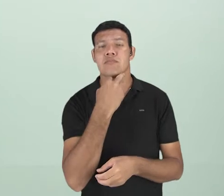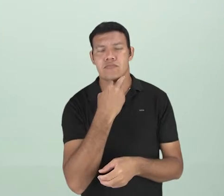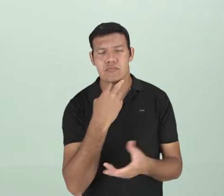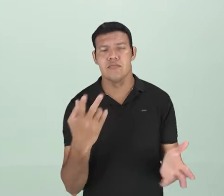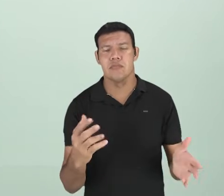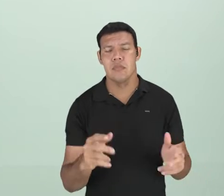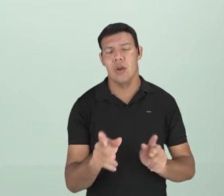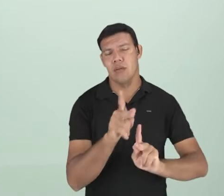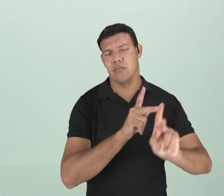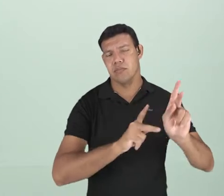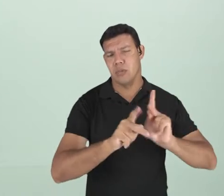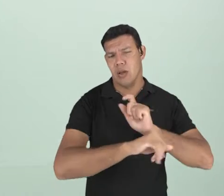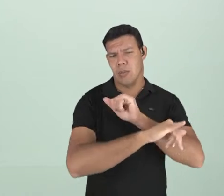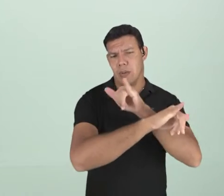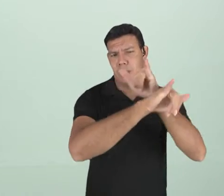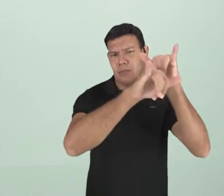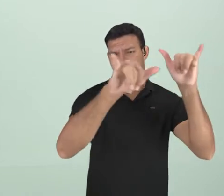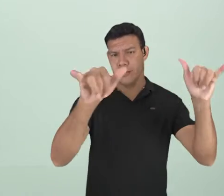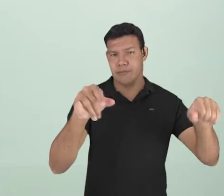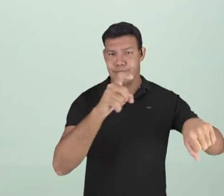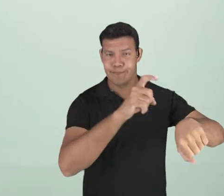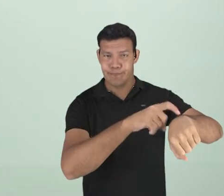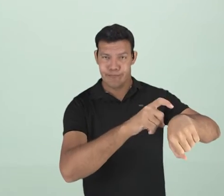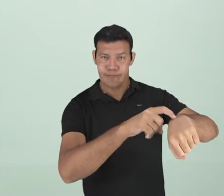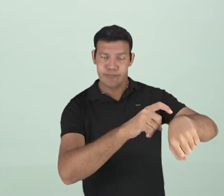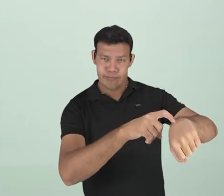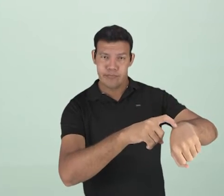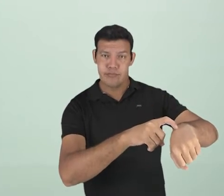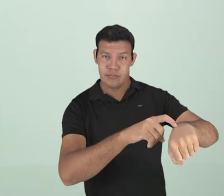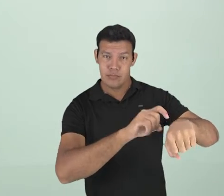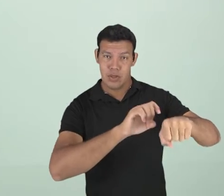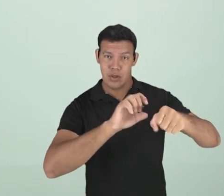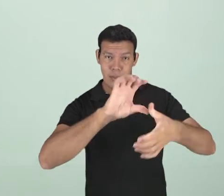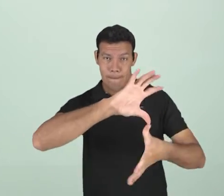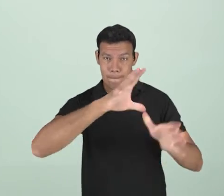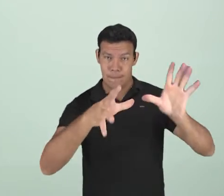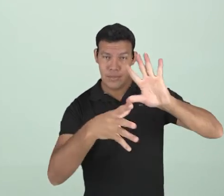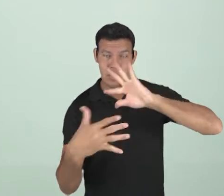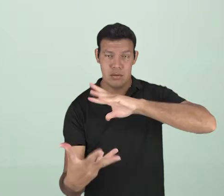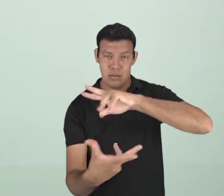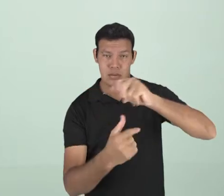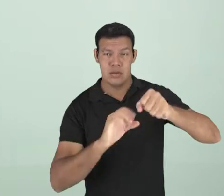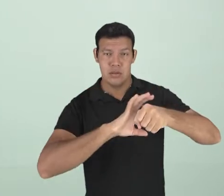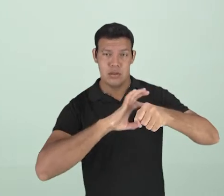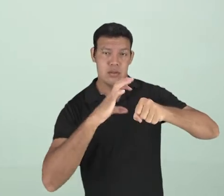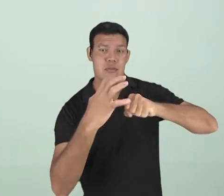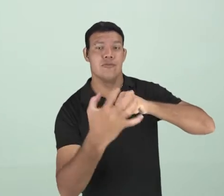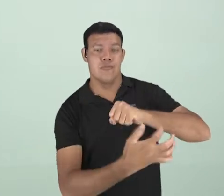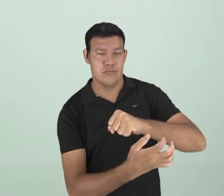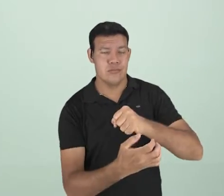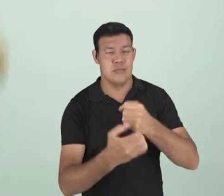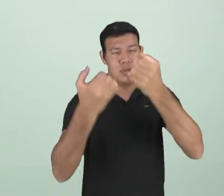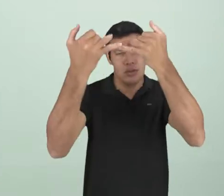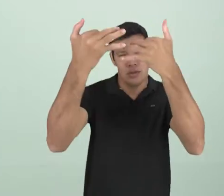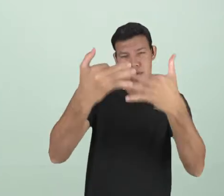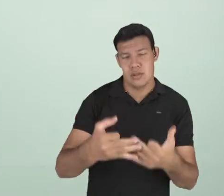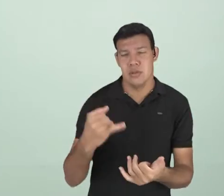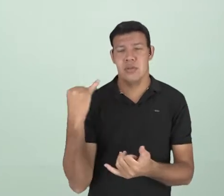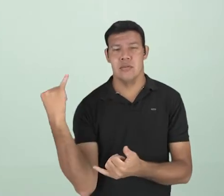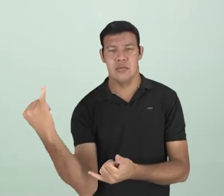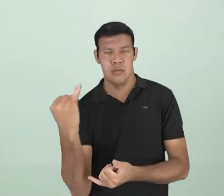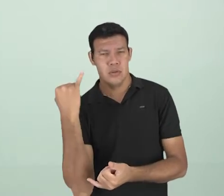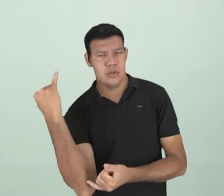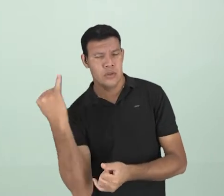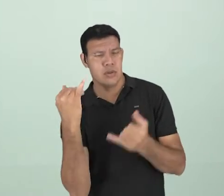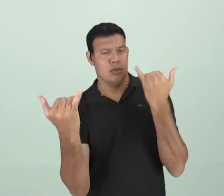e popularizaram durante o Covid, nessas pesquisas, falando para a sociedade o que era